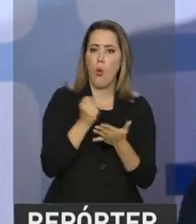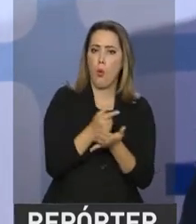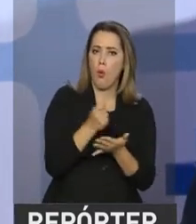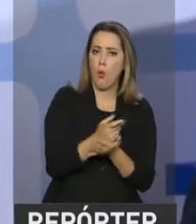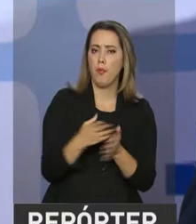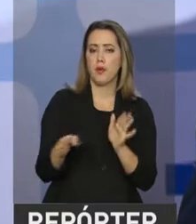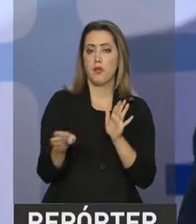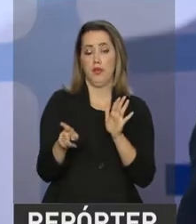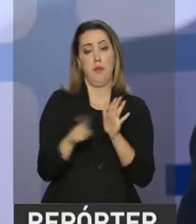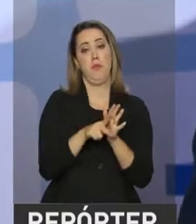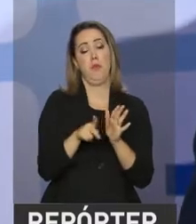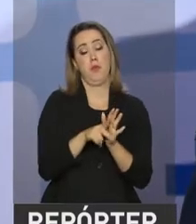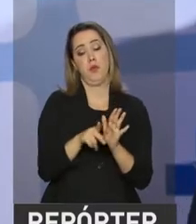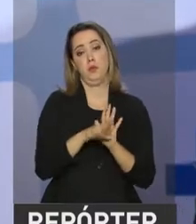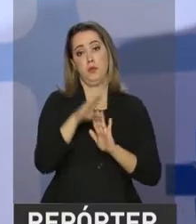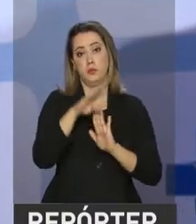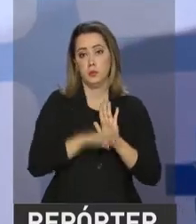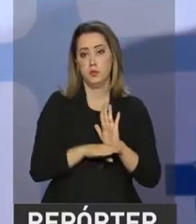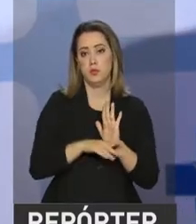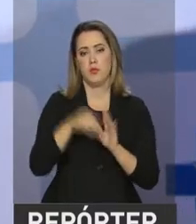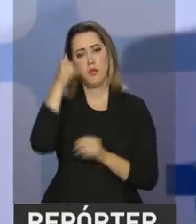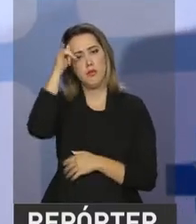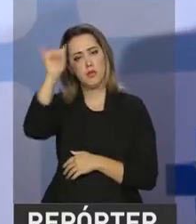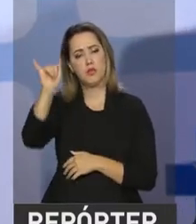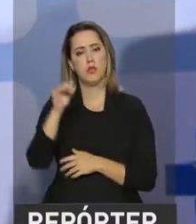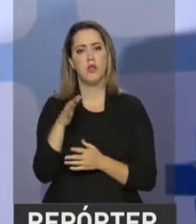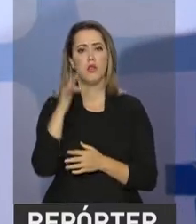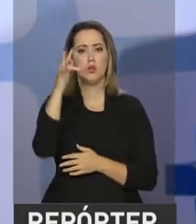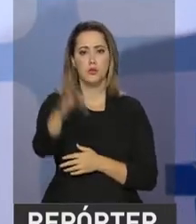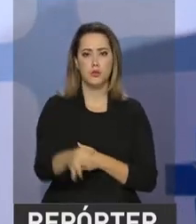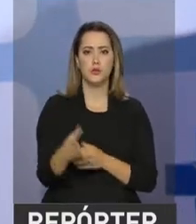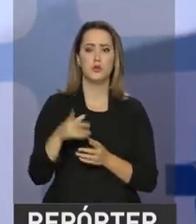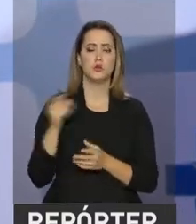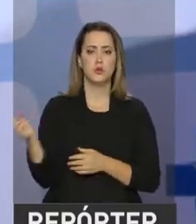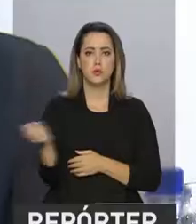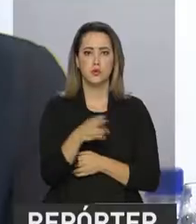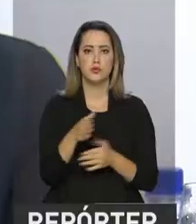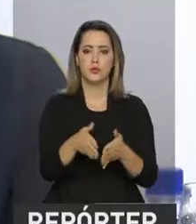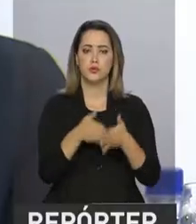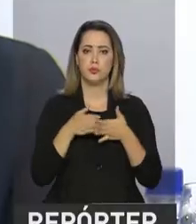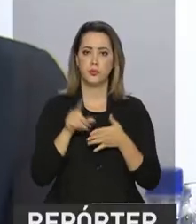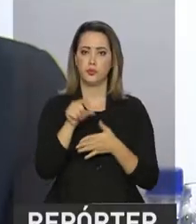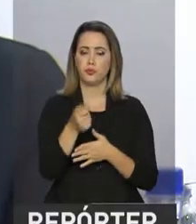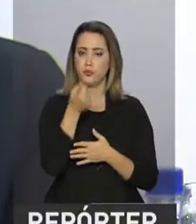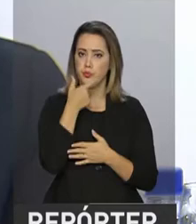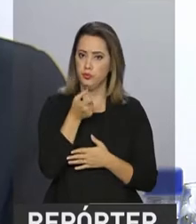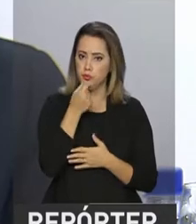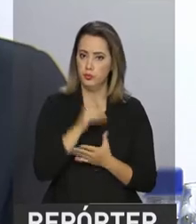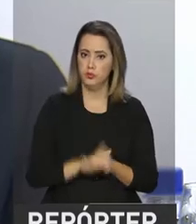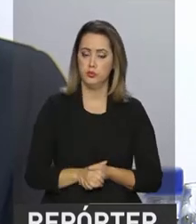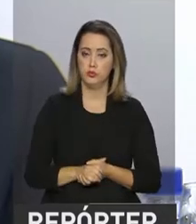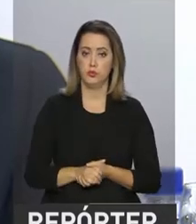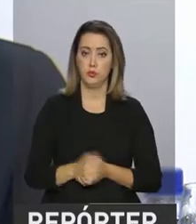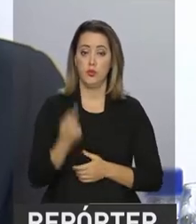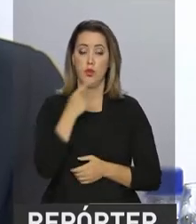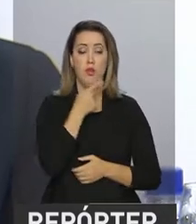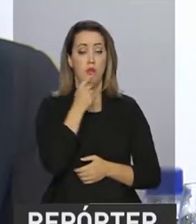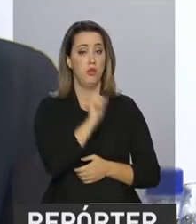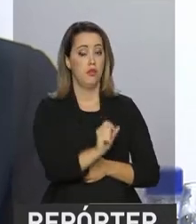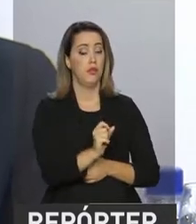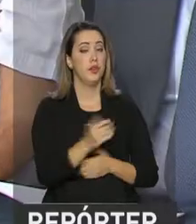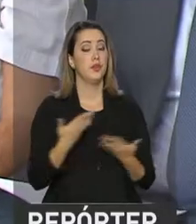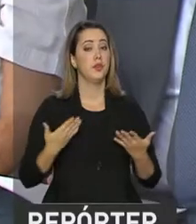nas suas listas, evitando no futuro, então, novas demandas por esses medicamentos. Segundo o governo, os gastos com